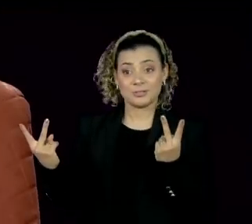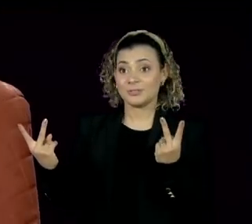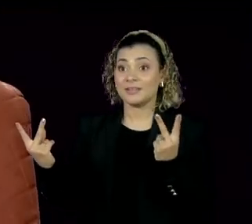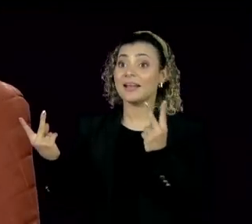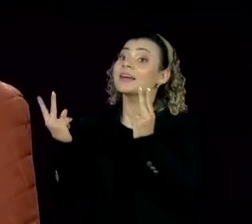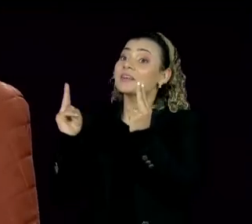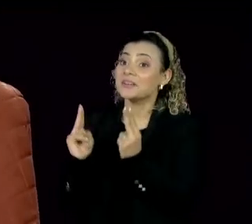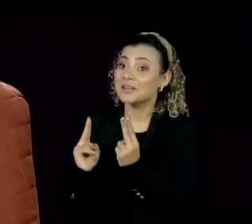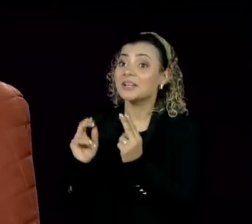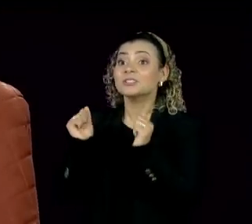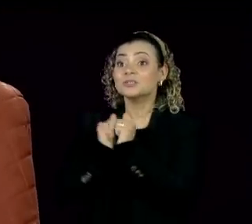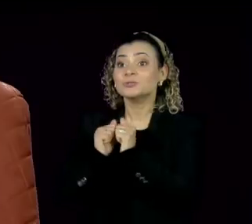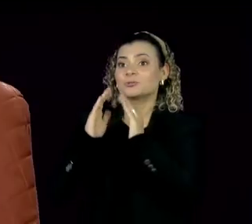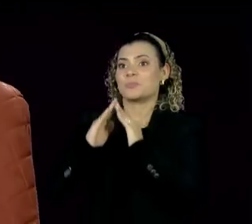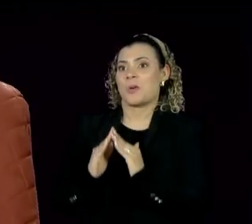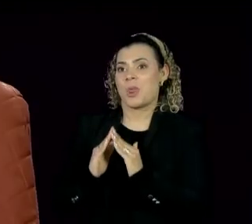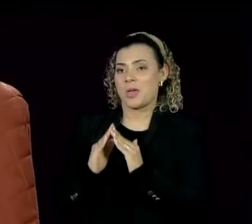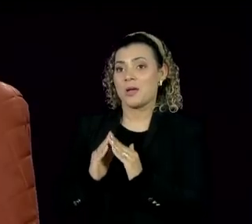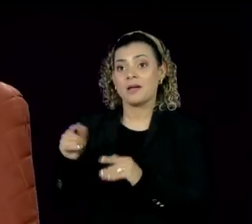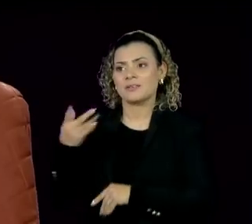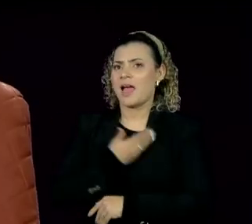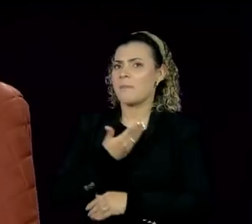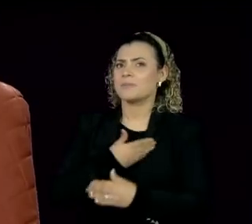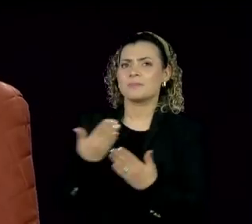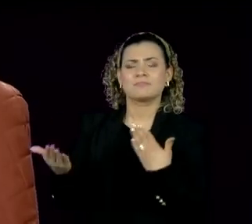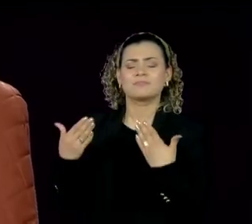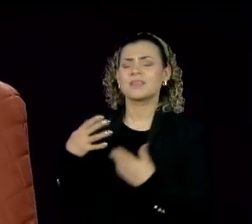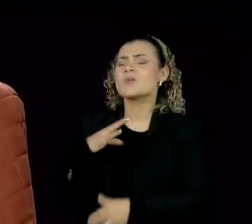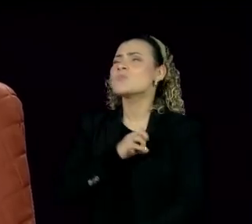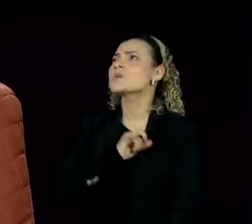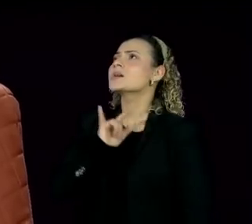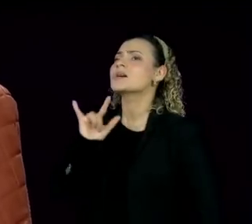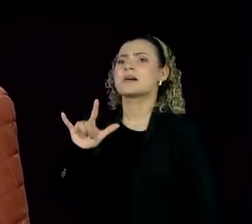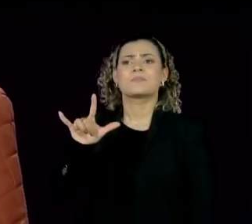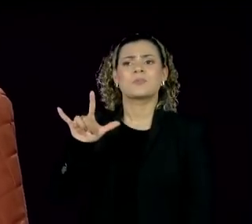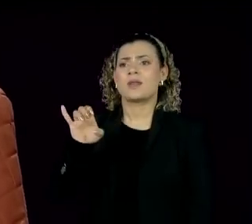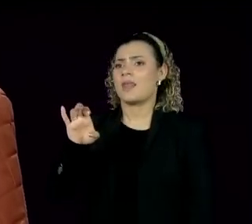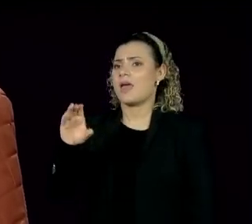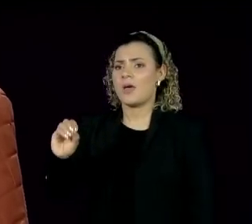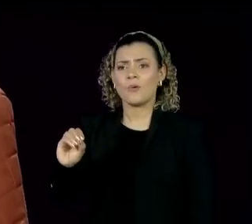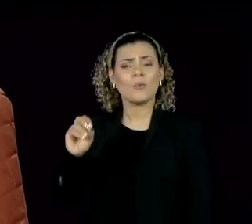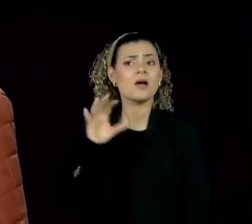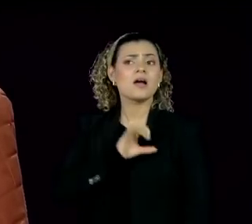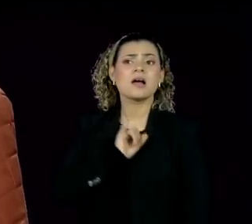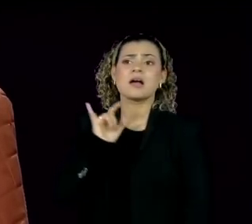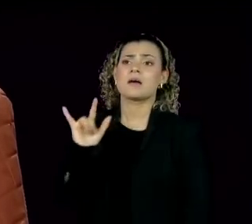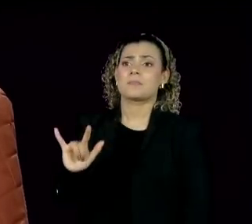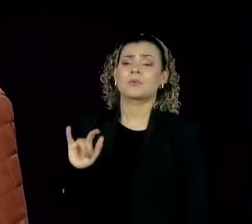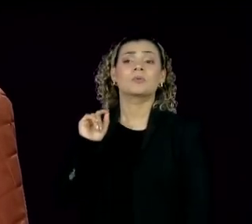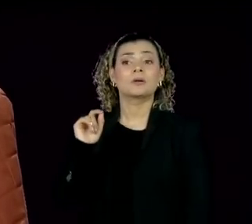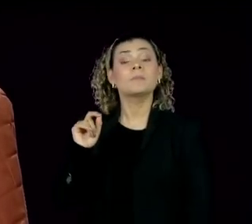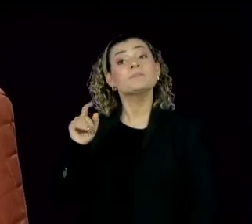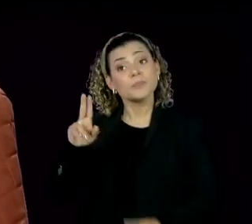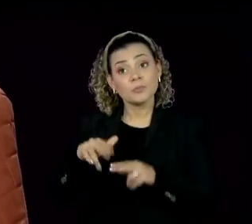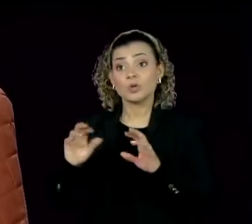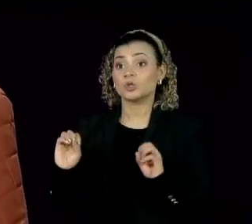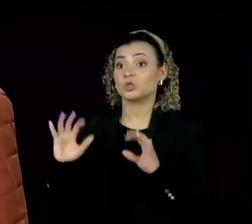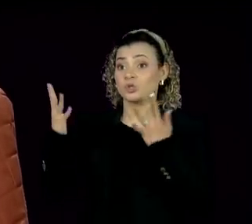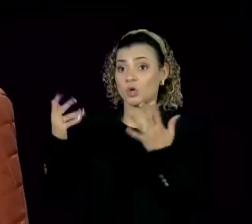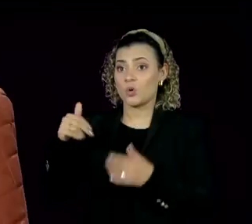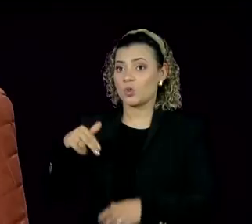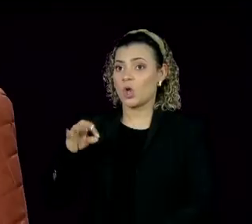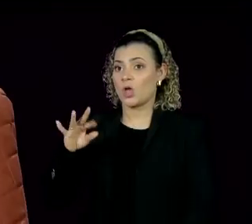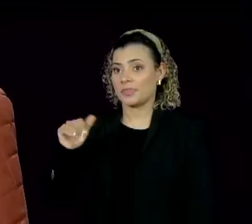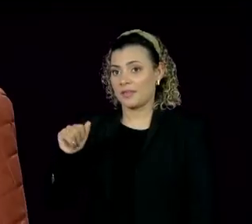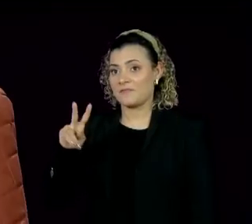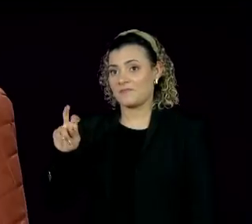o Luiz. E a gente ficou muito amigo, eu amo o Léo, assim, essa banda foi demais, foi num desses shows da Nota Vermelha